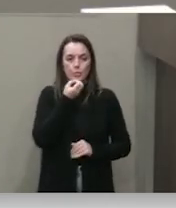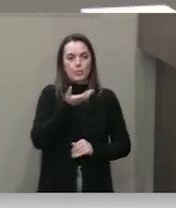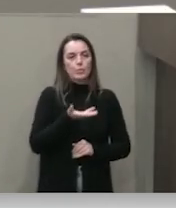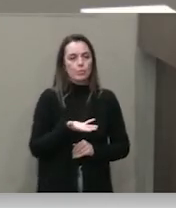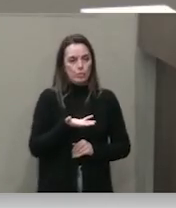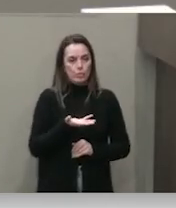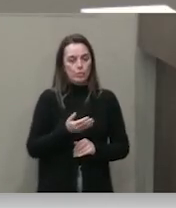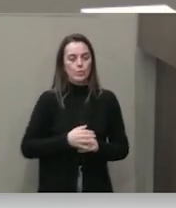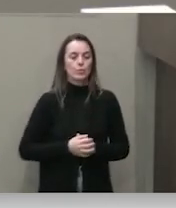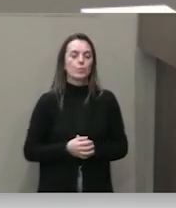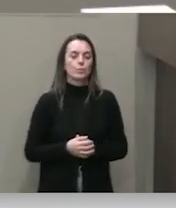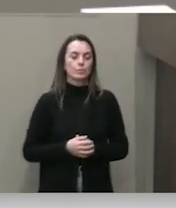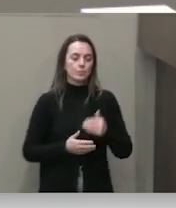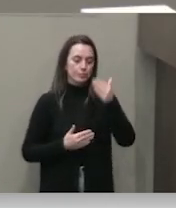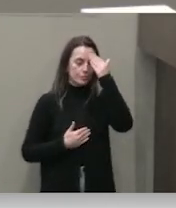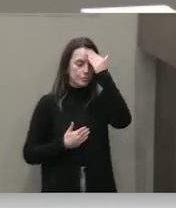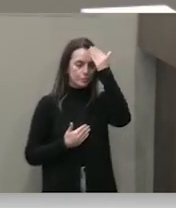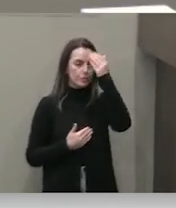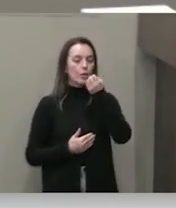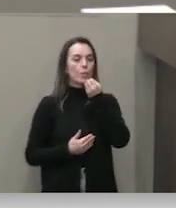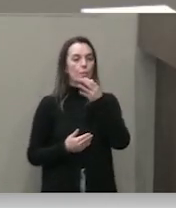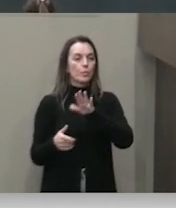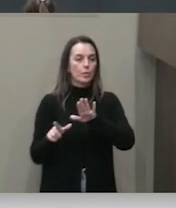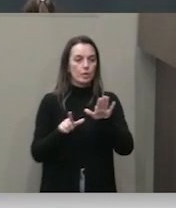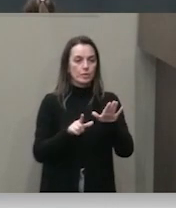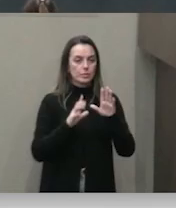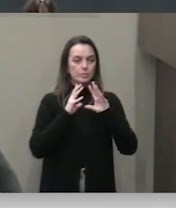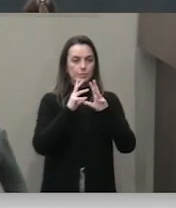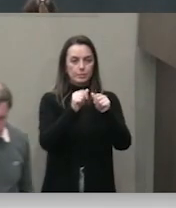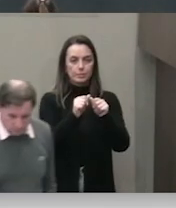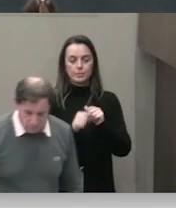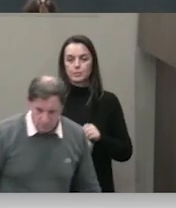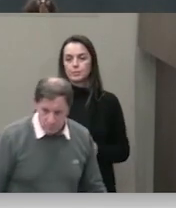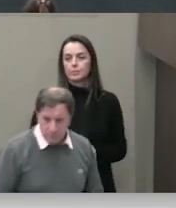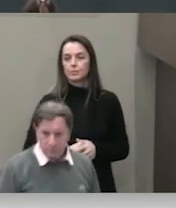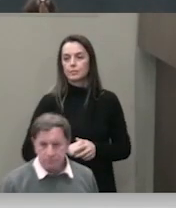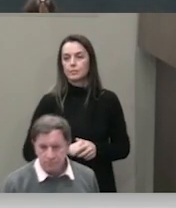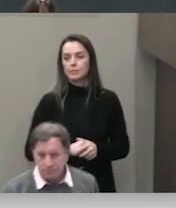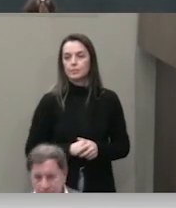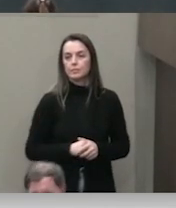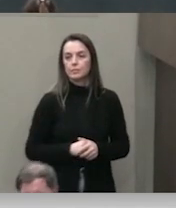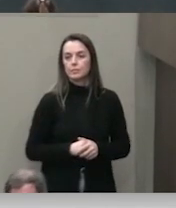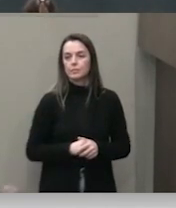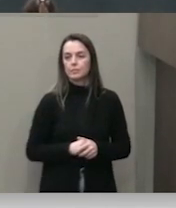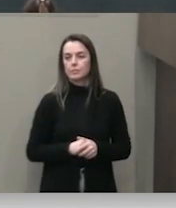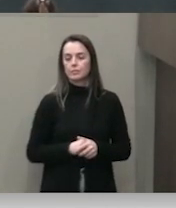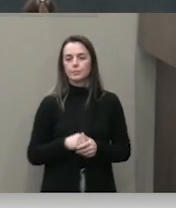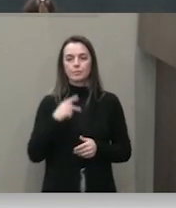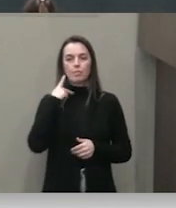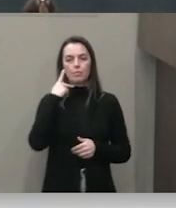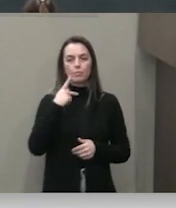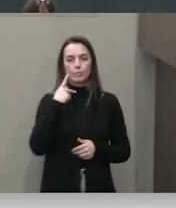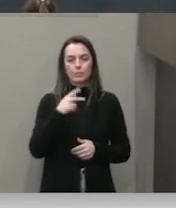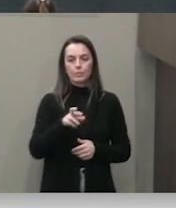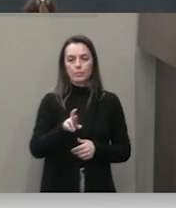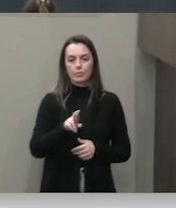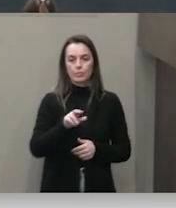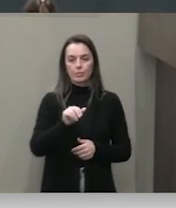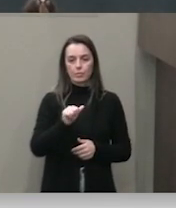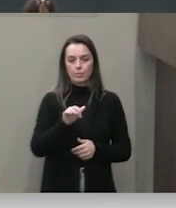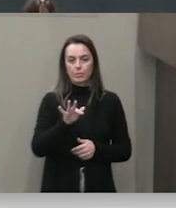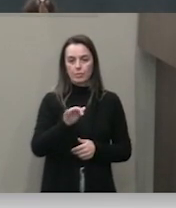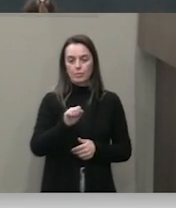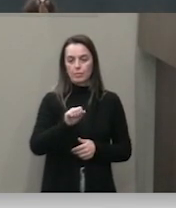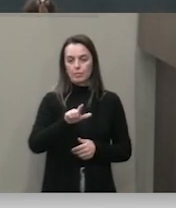e é salutar. Obrigado, um bom início de semana a todos. Obrigado, vereador Yara de Carvalho. Vereador Rafael Colucci. Contemplado